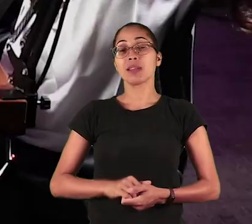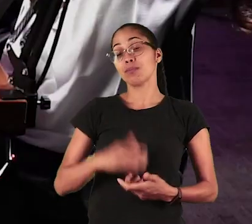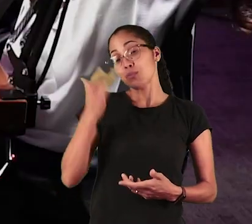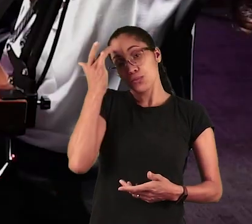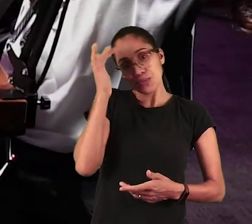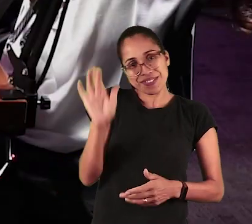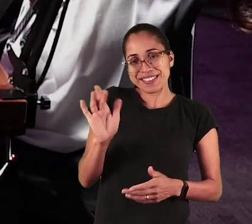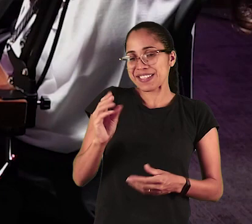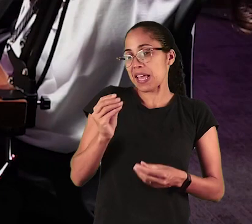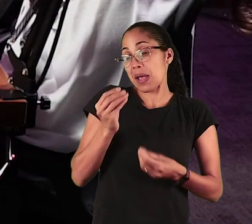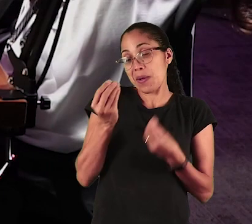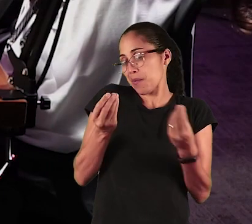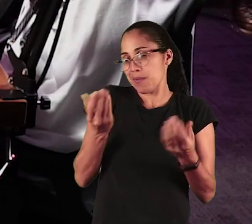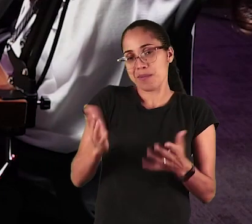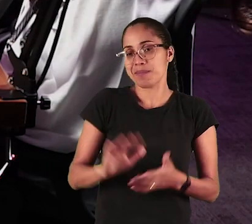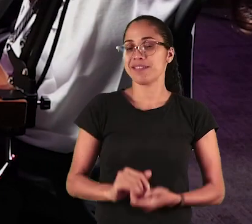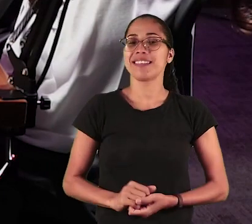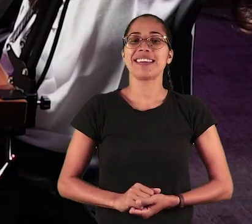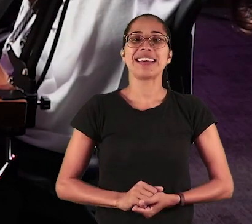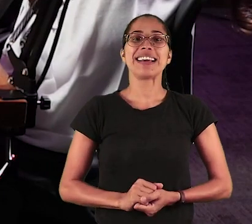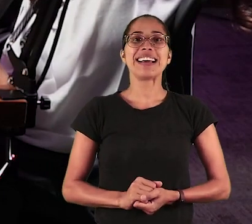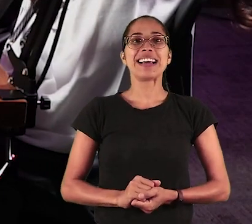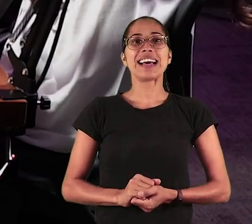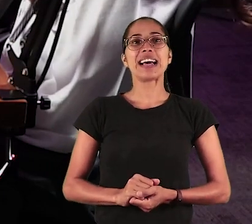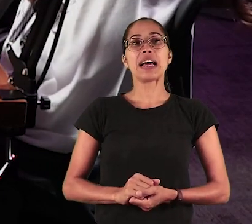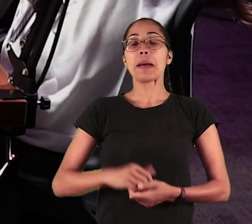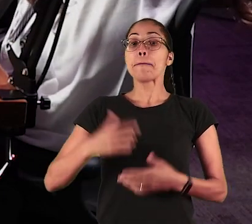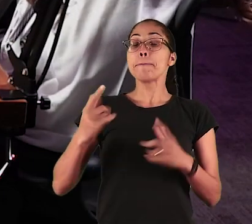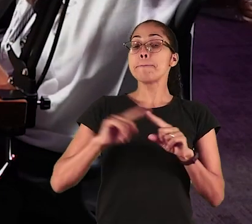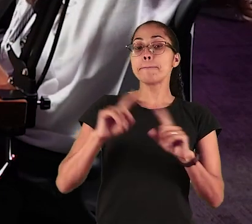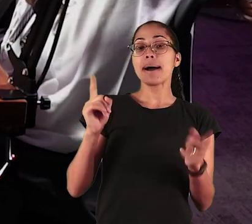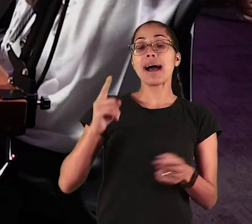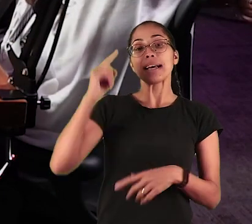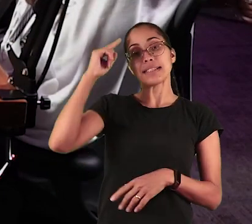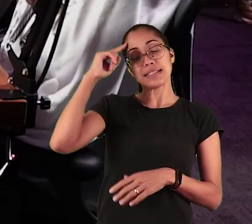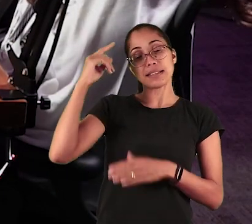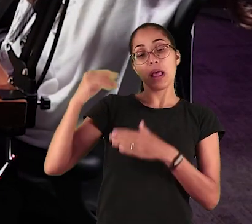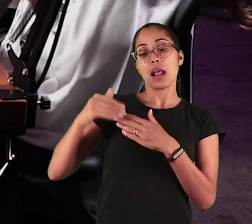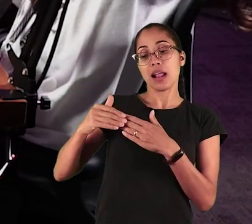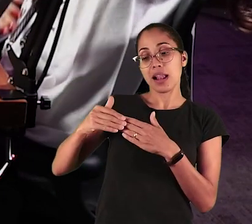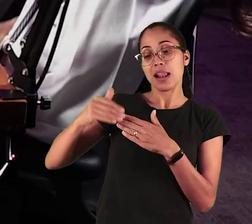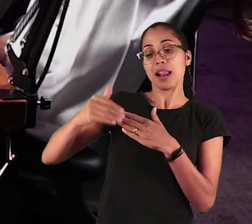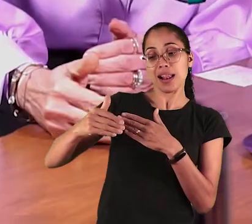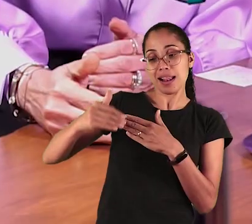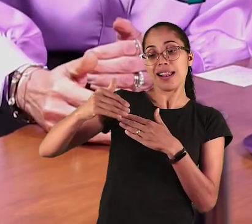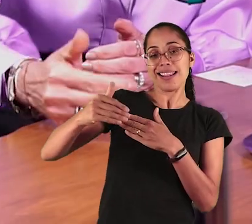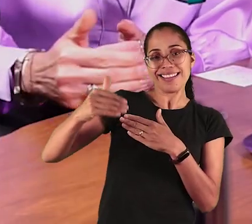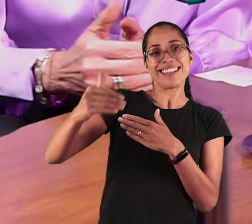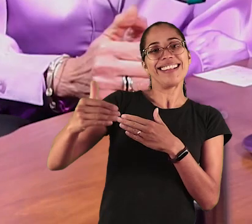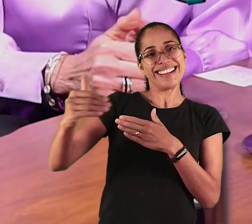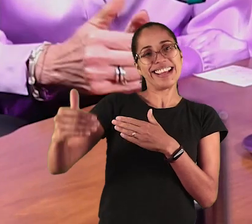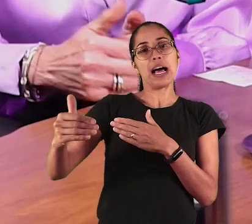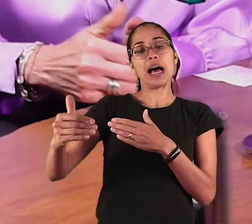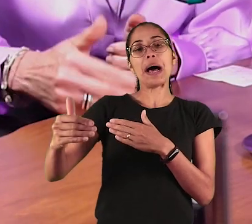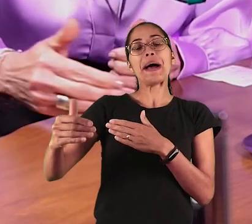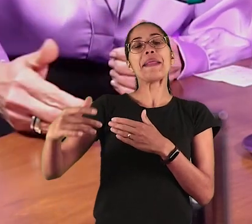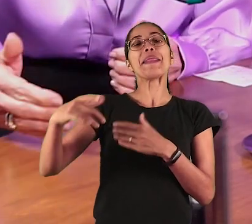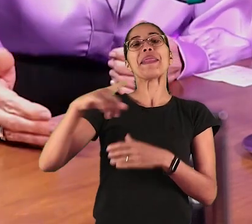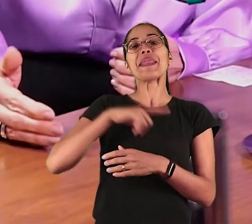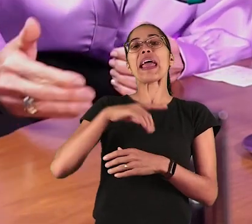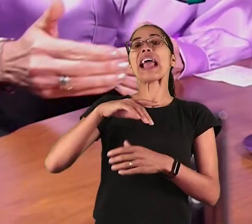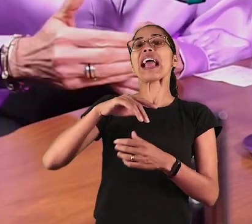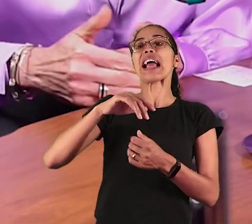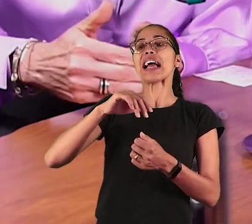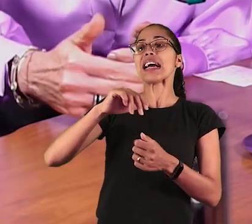mas não se sabe de Fato né pode ser porque essa barreira vai sendo empurrada né acho que a gente tem várias